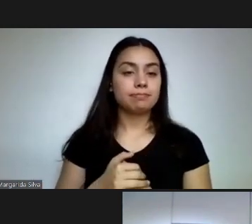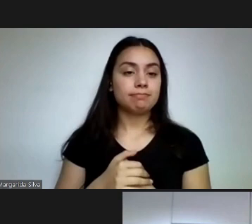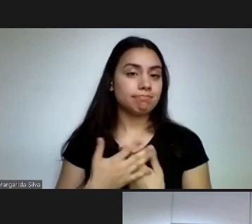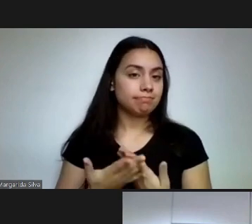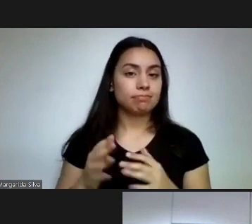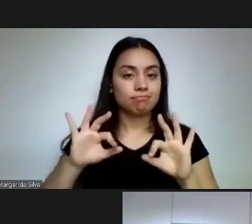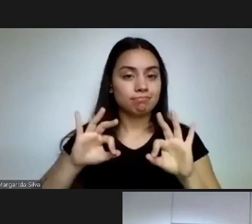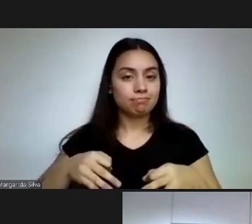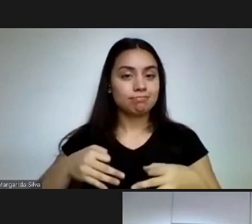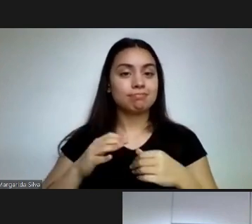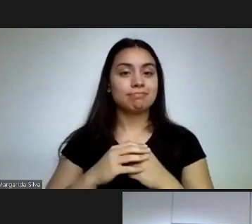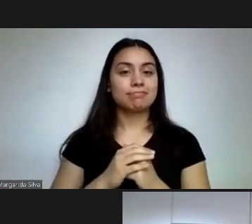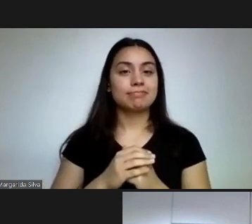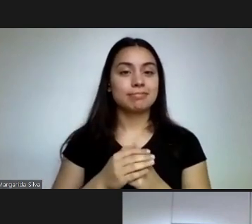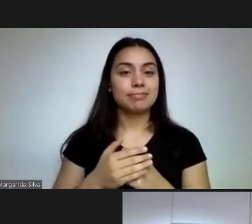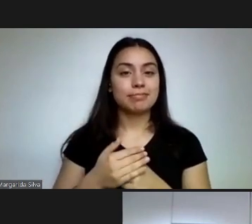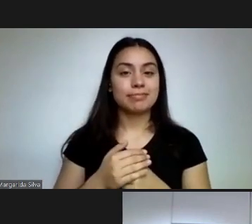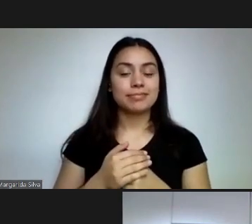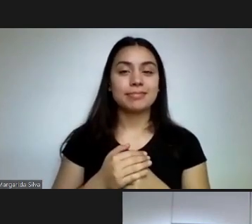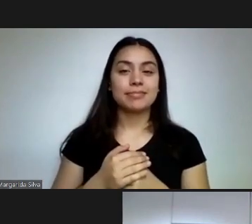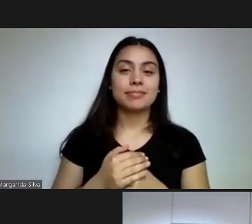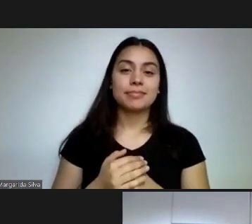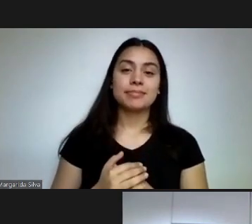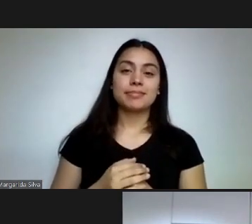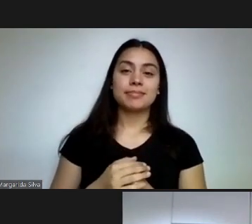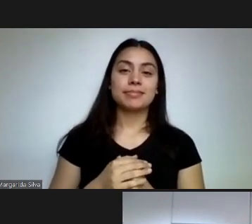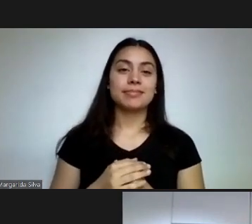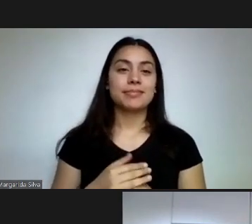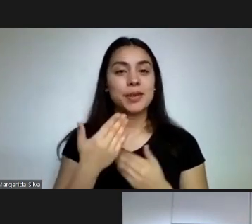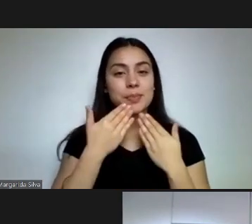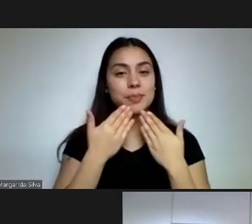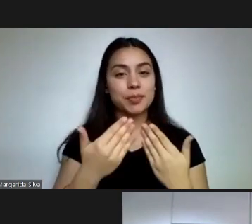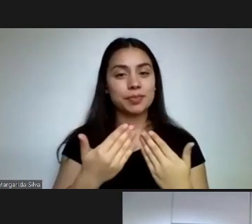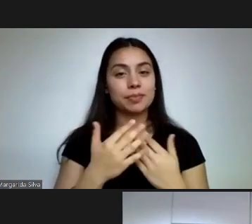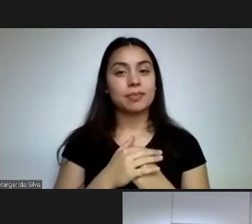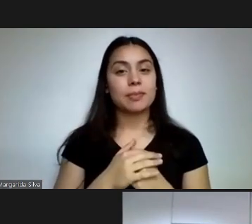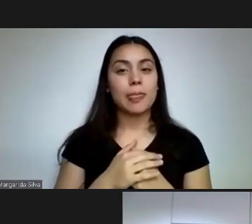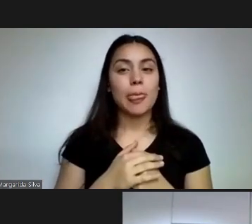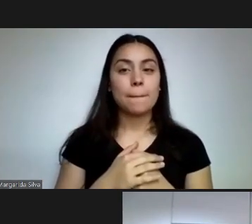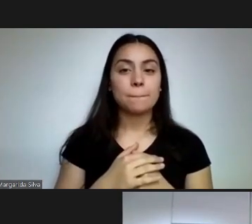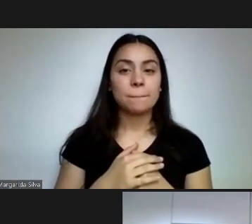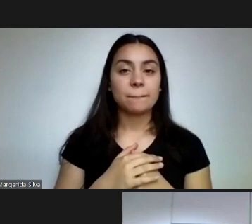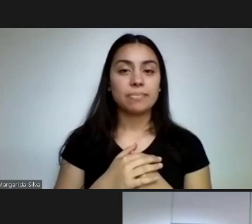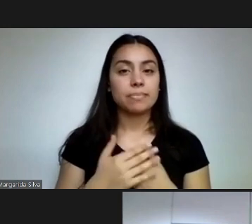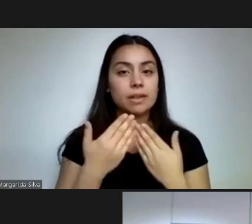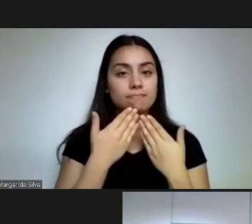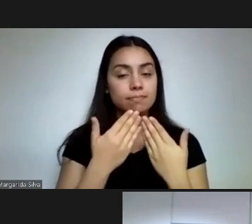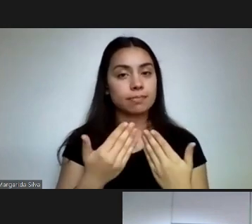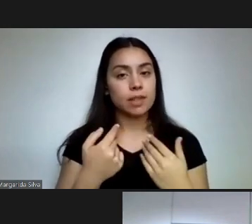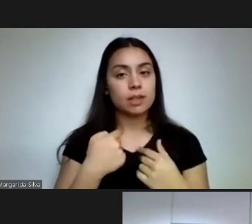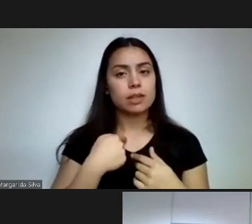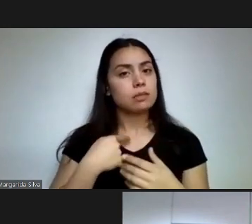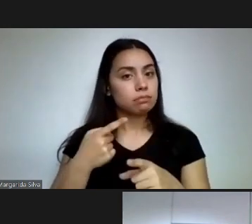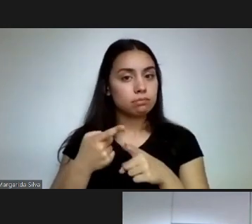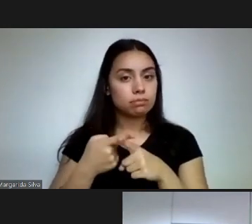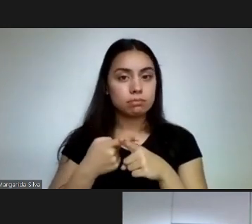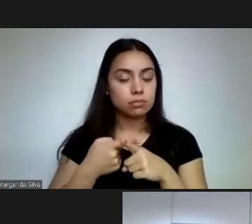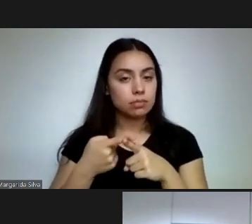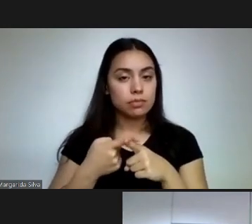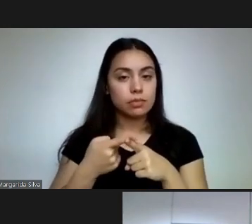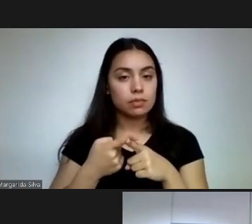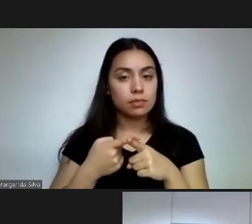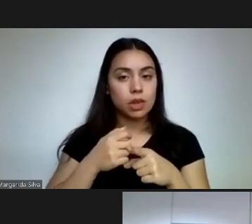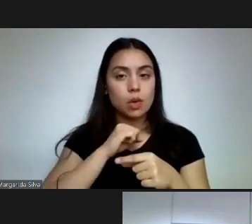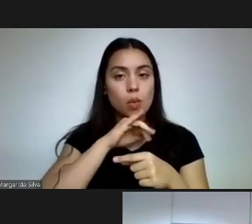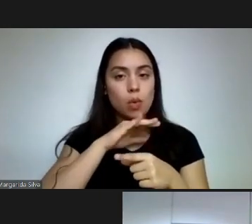na minha pequena apresentação. Ok, obrigada. Já há aqui imensas coisas que eu achei absolutamente interessantes. Eu trabalho